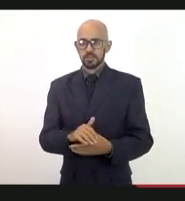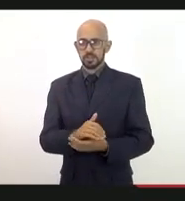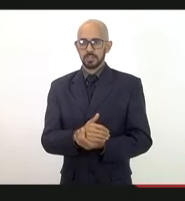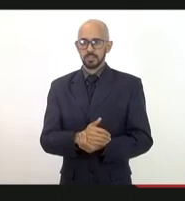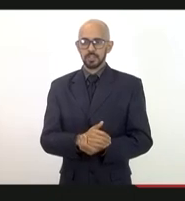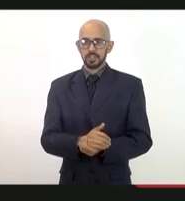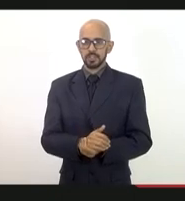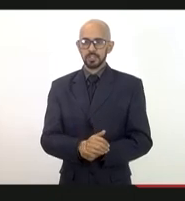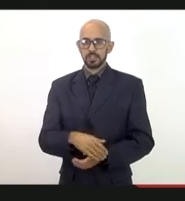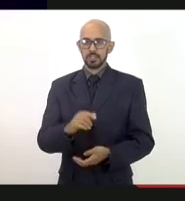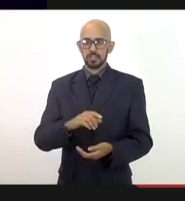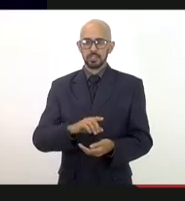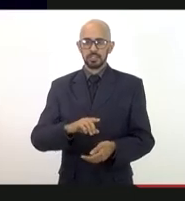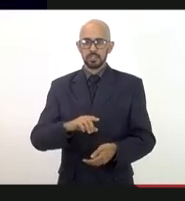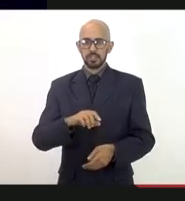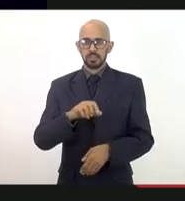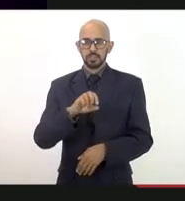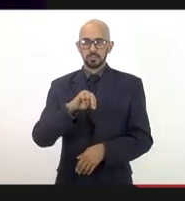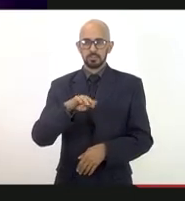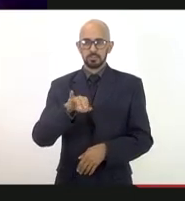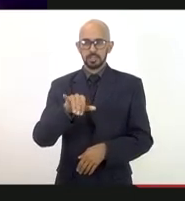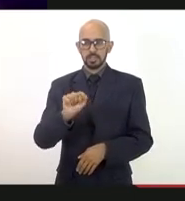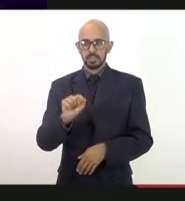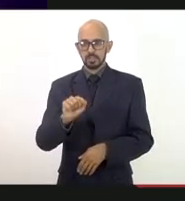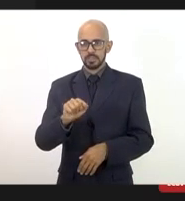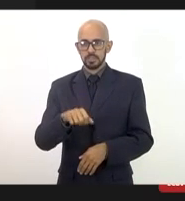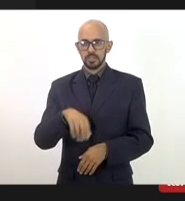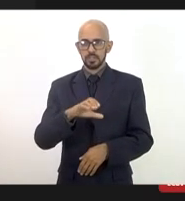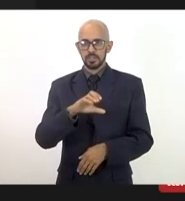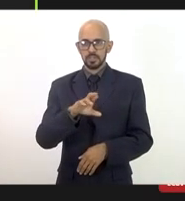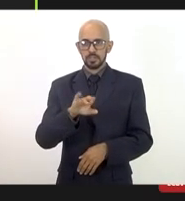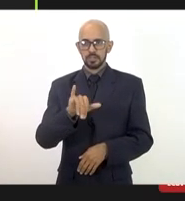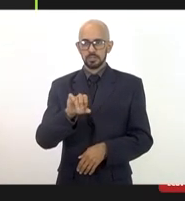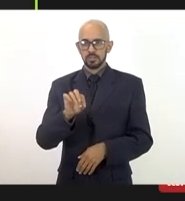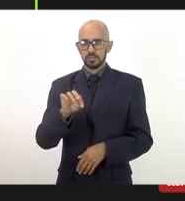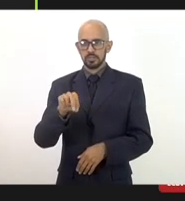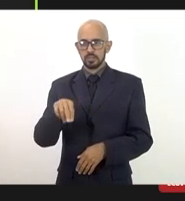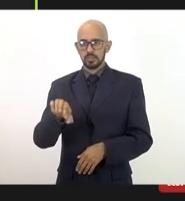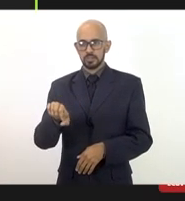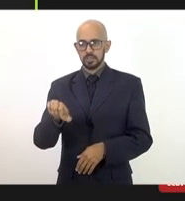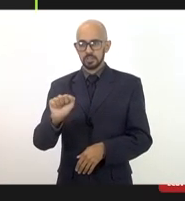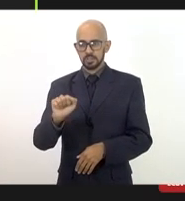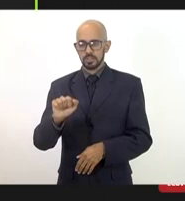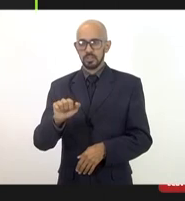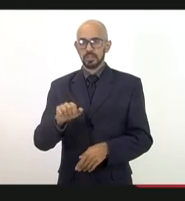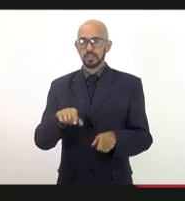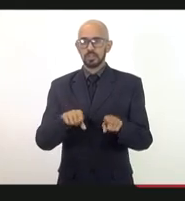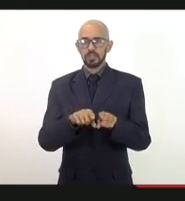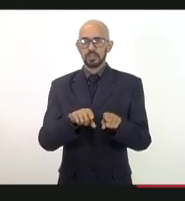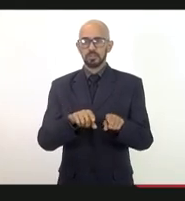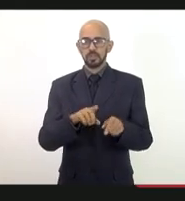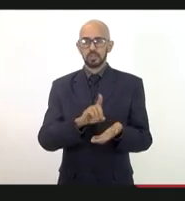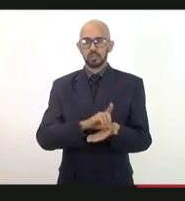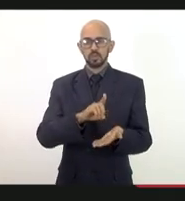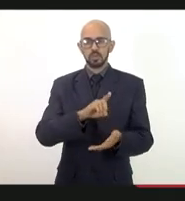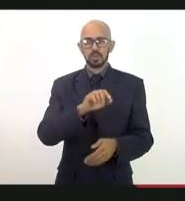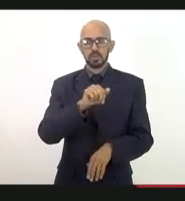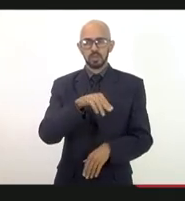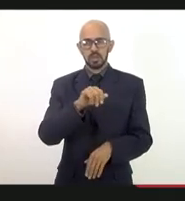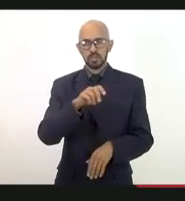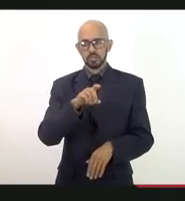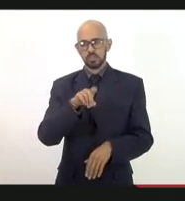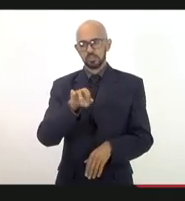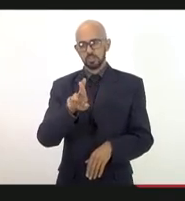doutora Márcia Lustosa, Cristiana, do Ministério Público, doutora Nadine, da OAB e demais